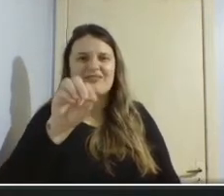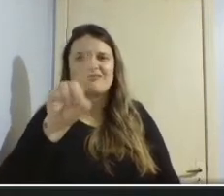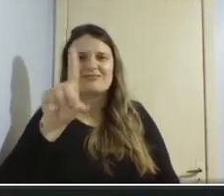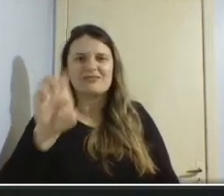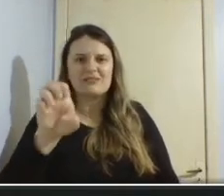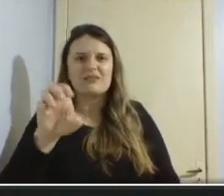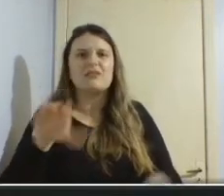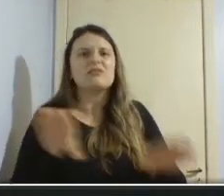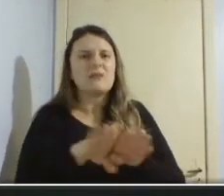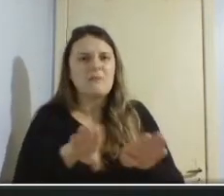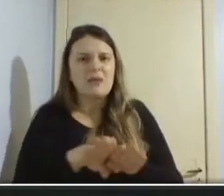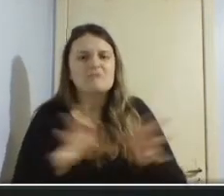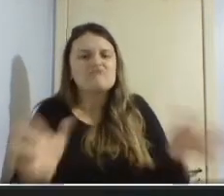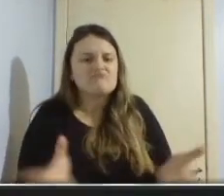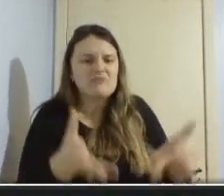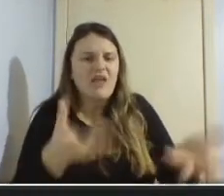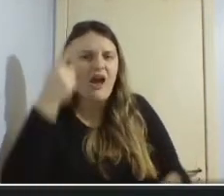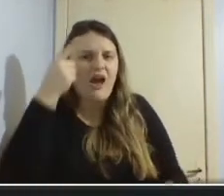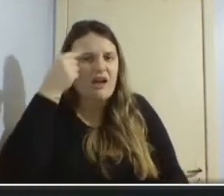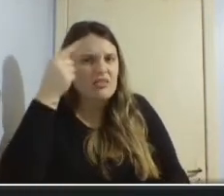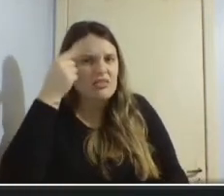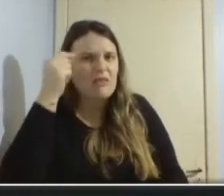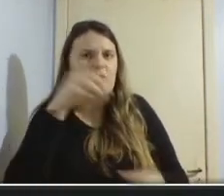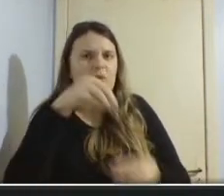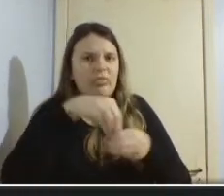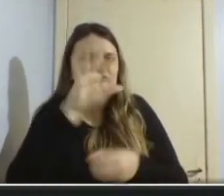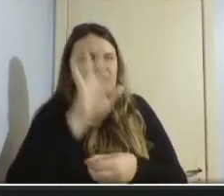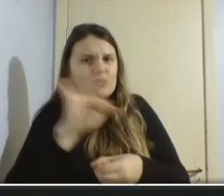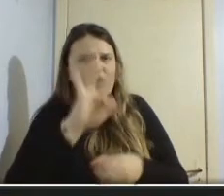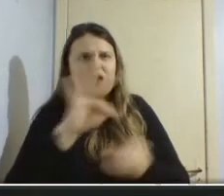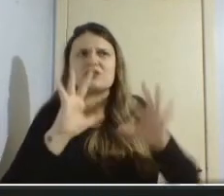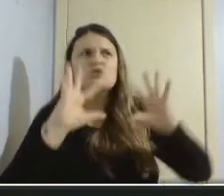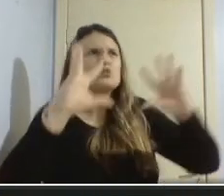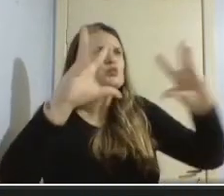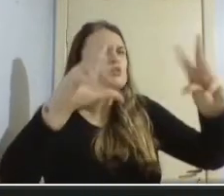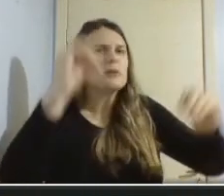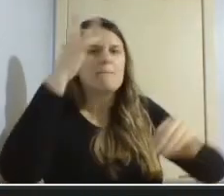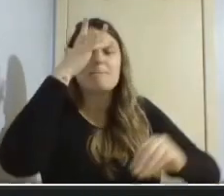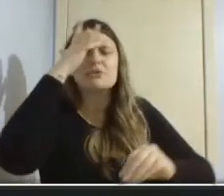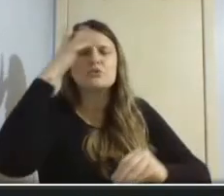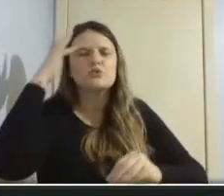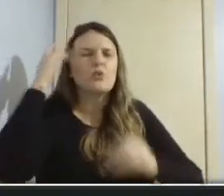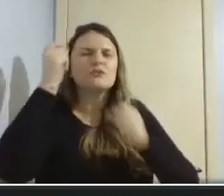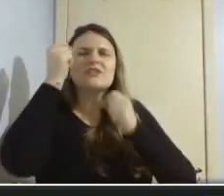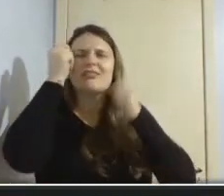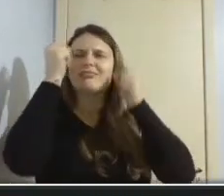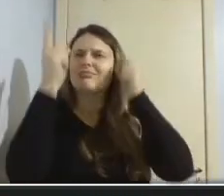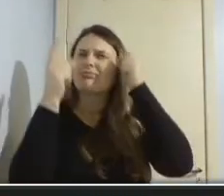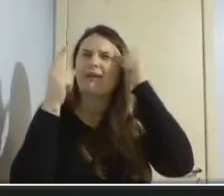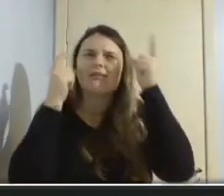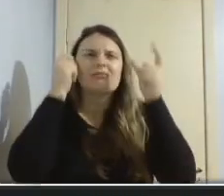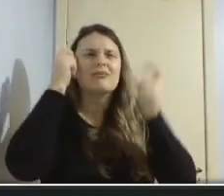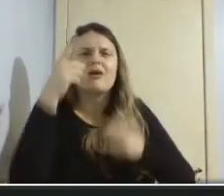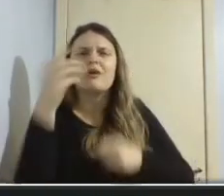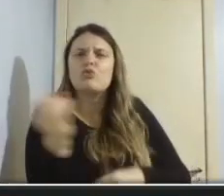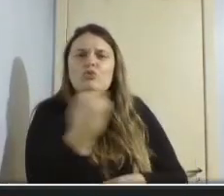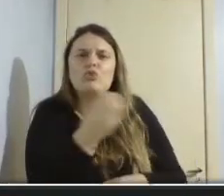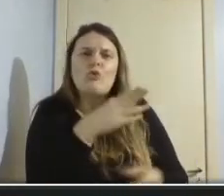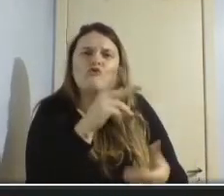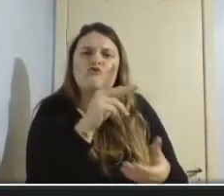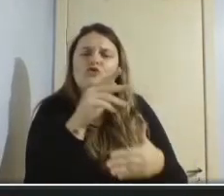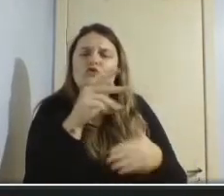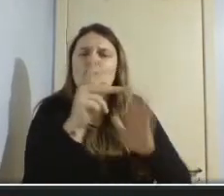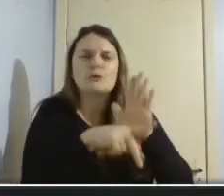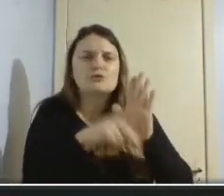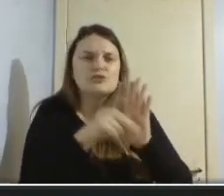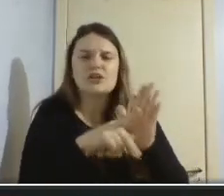criatividade das pessoas, de um modo geral, para desenvolverem novos projetos coletivamente ou individualmente, sempre